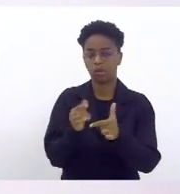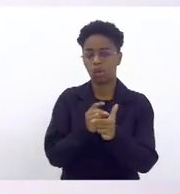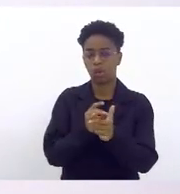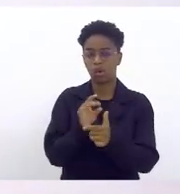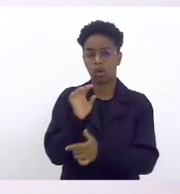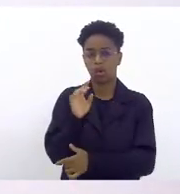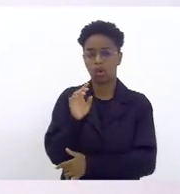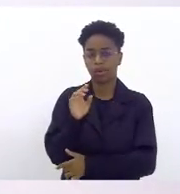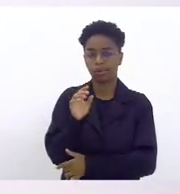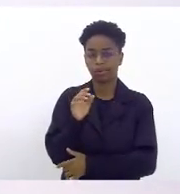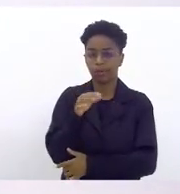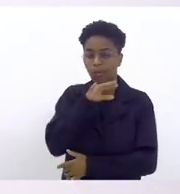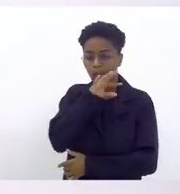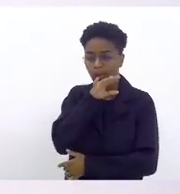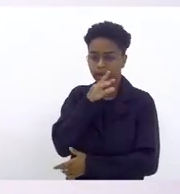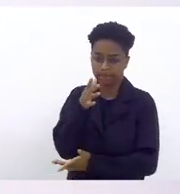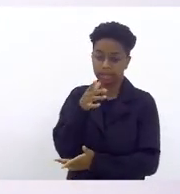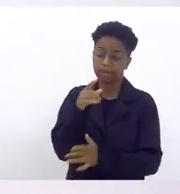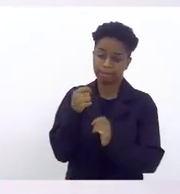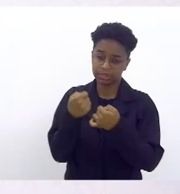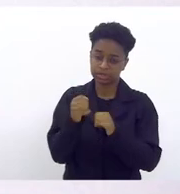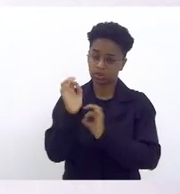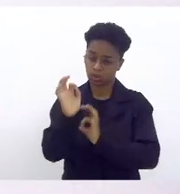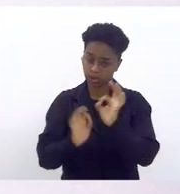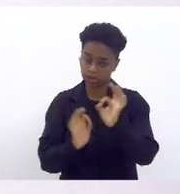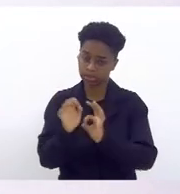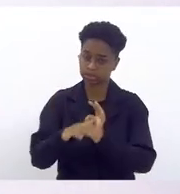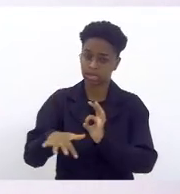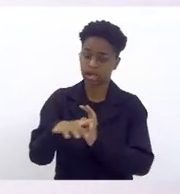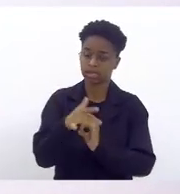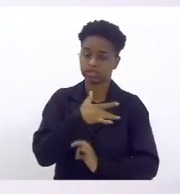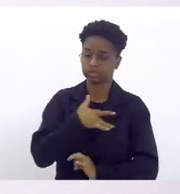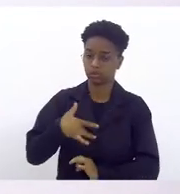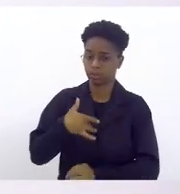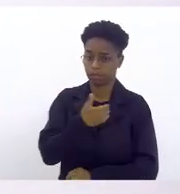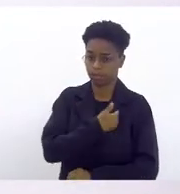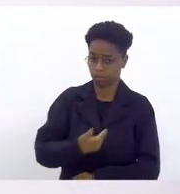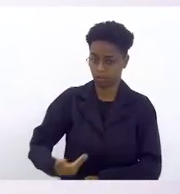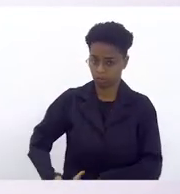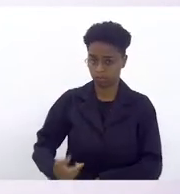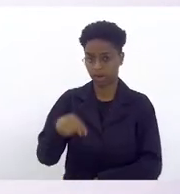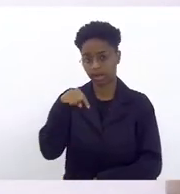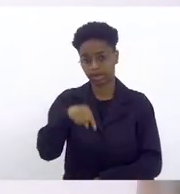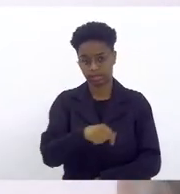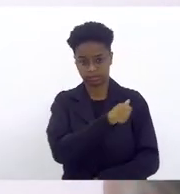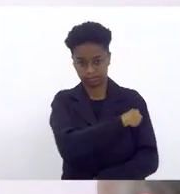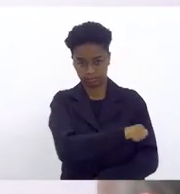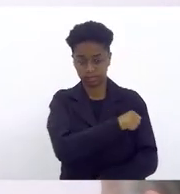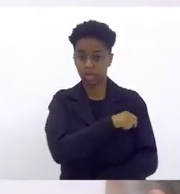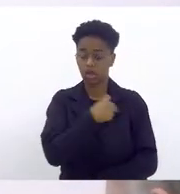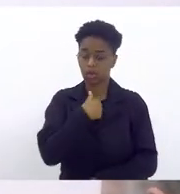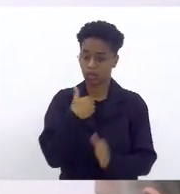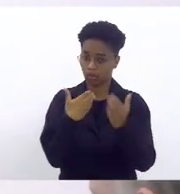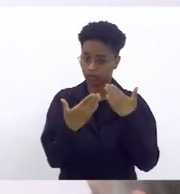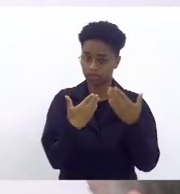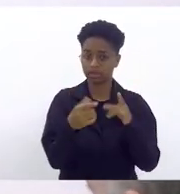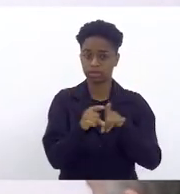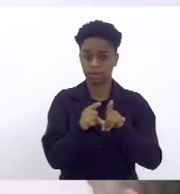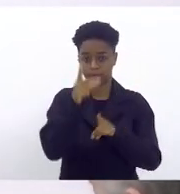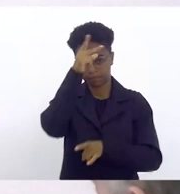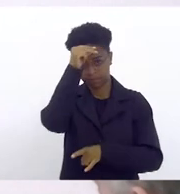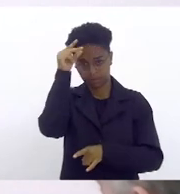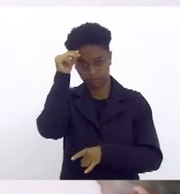de fato Tá organizando a área de saúde pública no estado de Janeiro eu acho eu tive a conversa também com o prefeito Eduardo